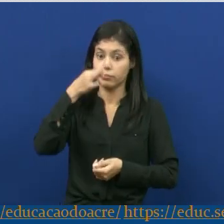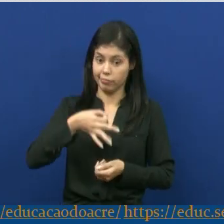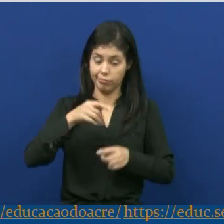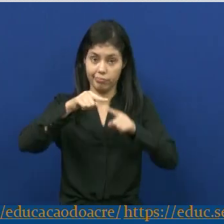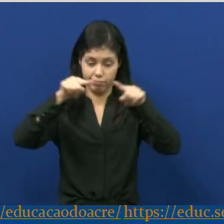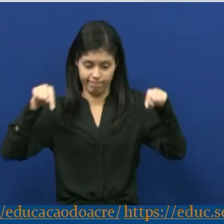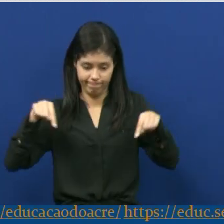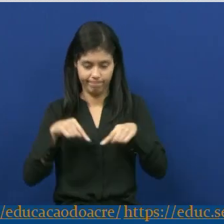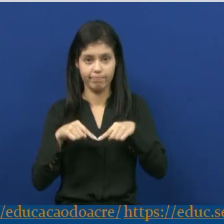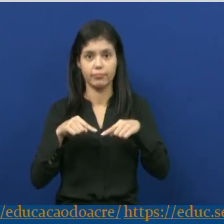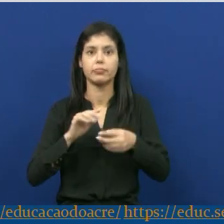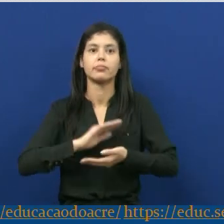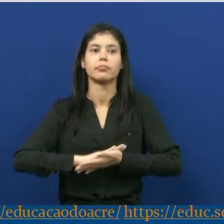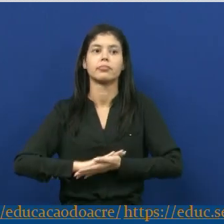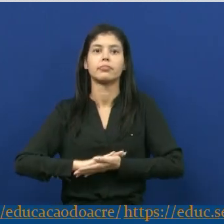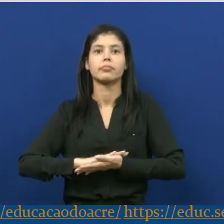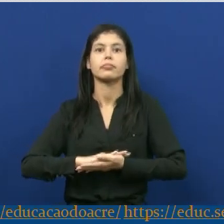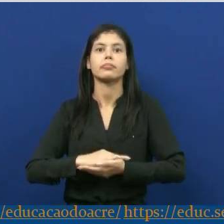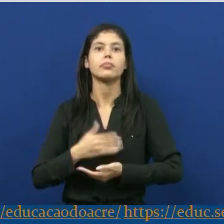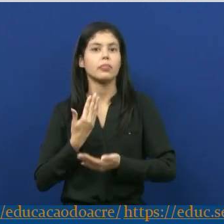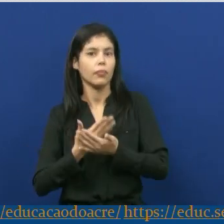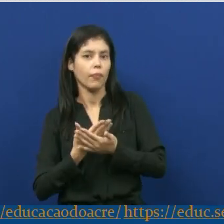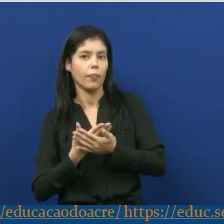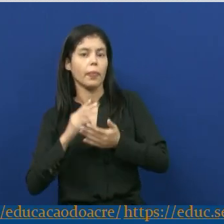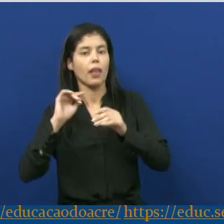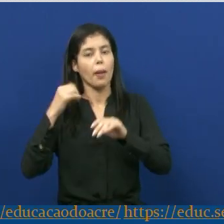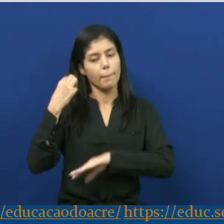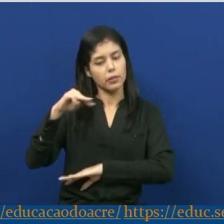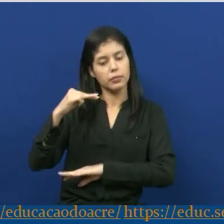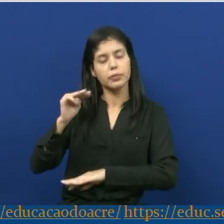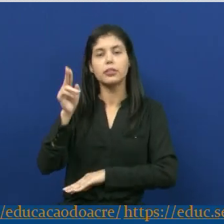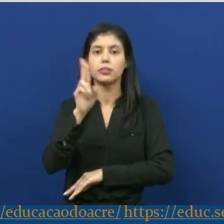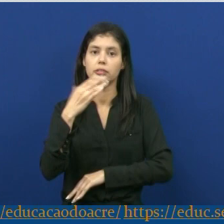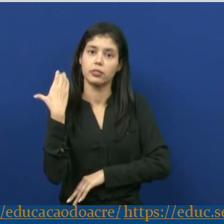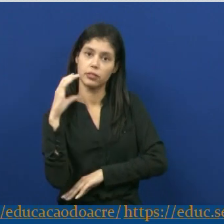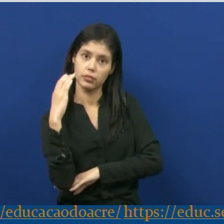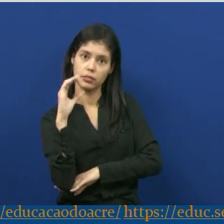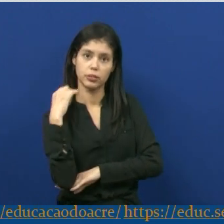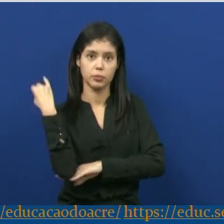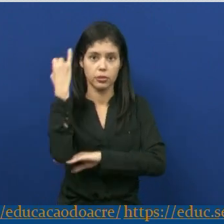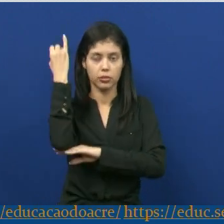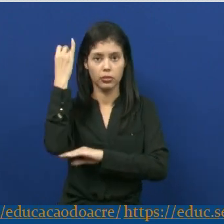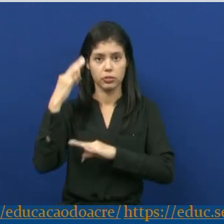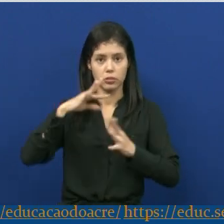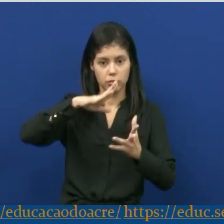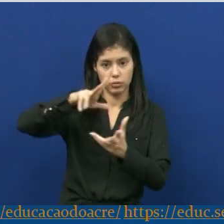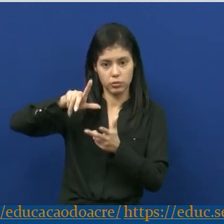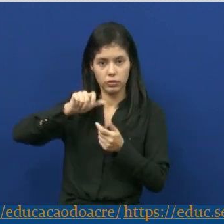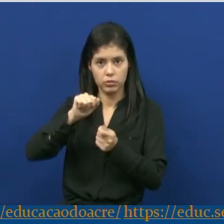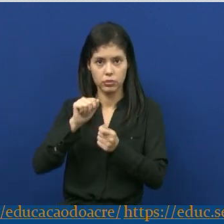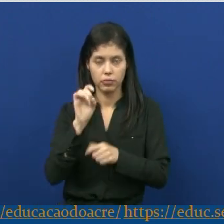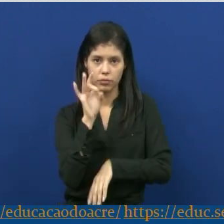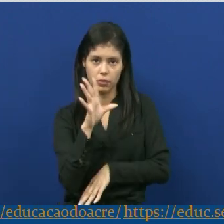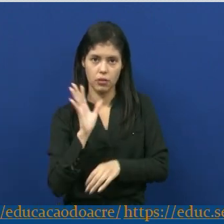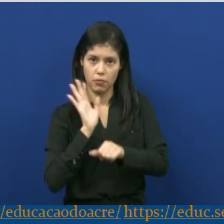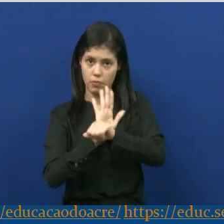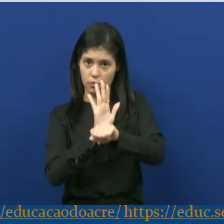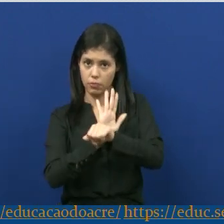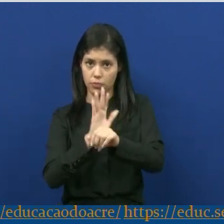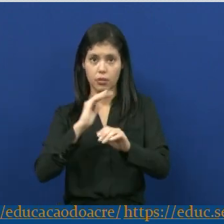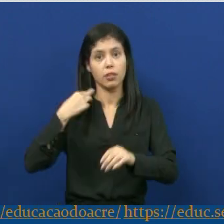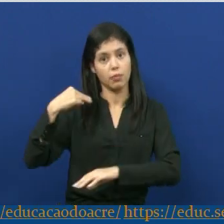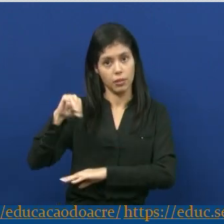dentro de sala de aula a matemática consiste na ciência o mais importante do mundo só com ajuda da matemática